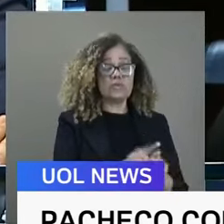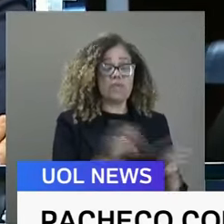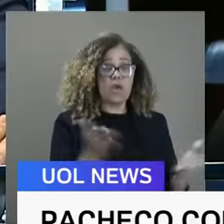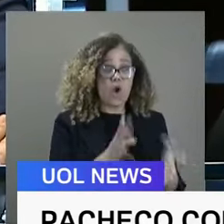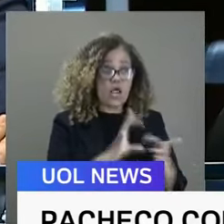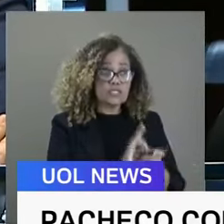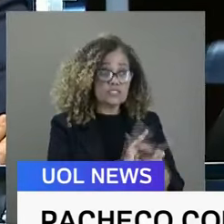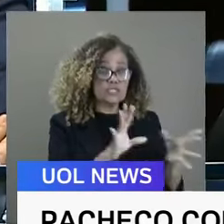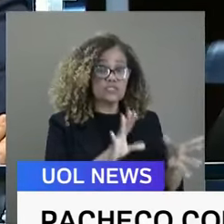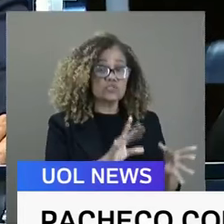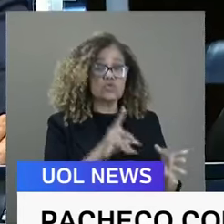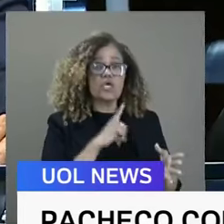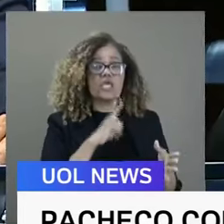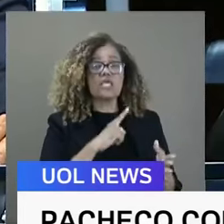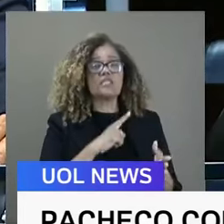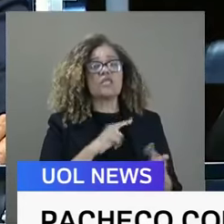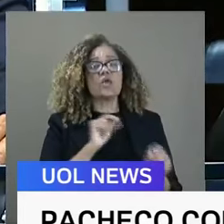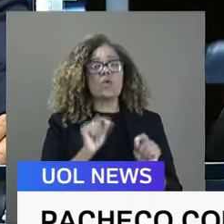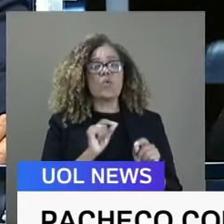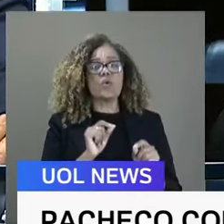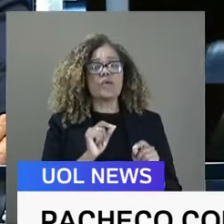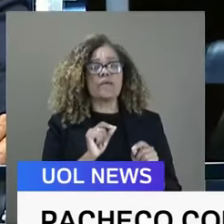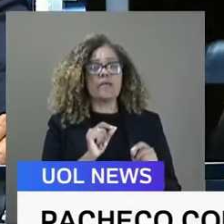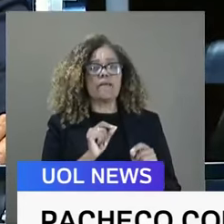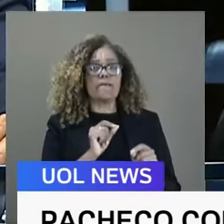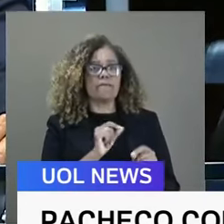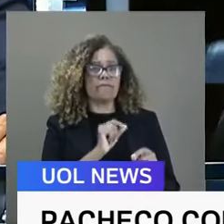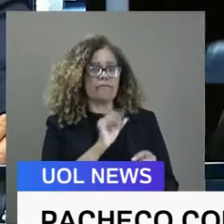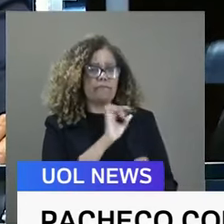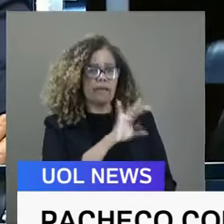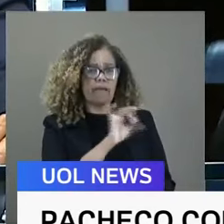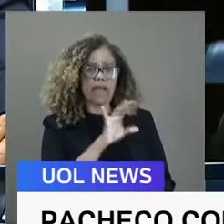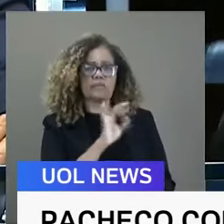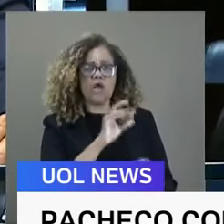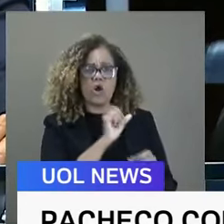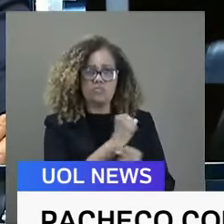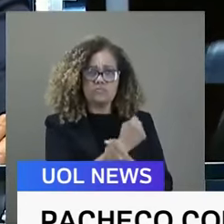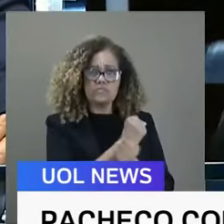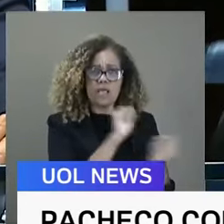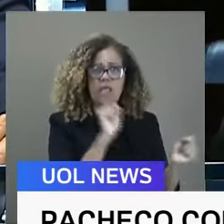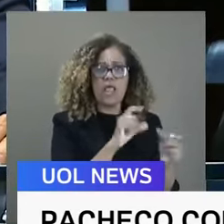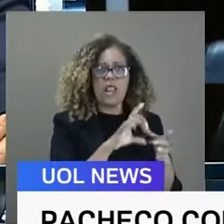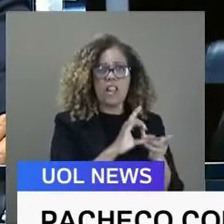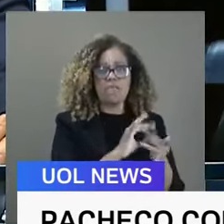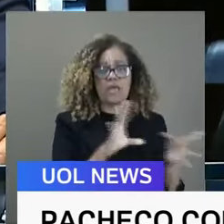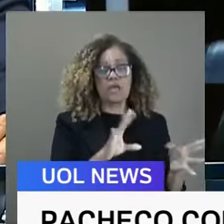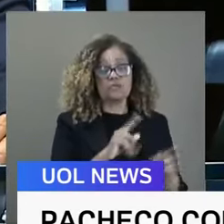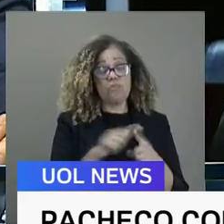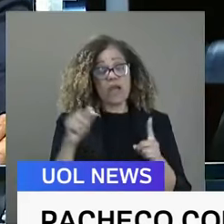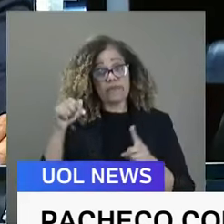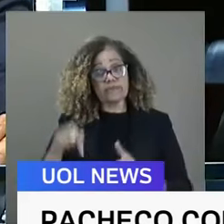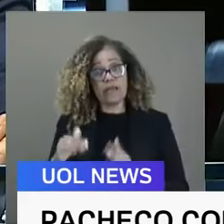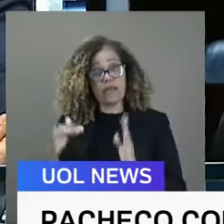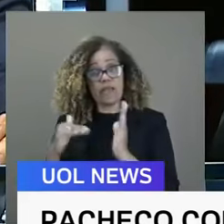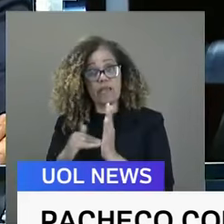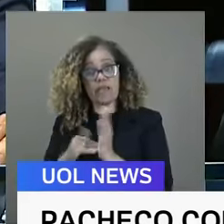encaminhamento de solução pacífica desse conflito. Da mesma forma, esta casa, por sua